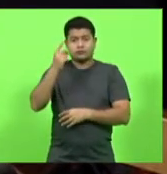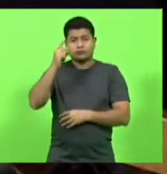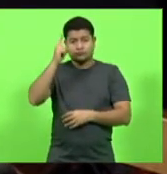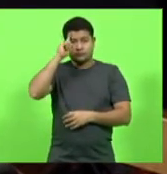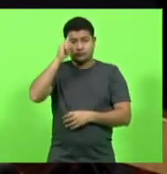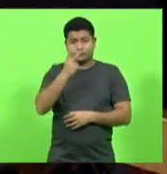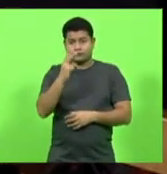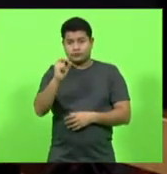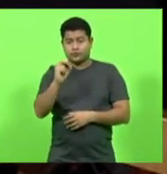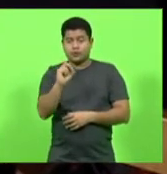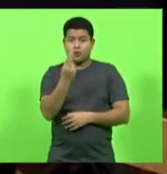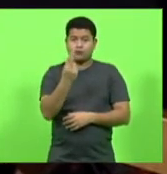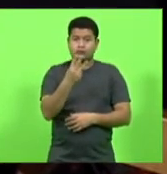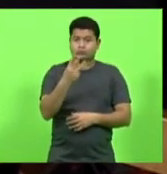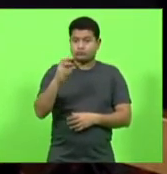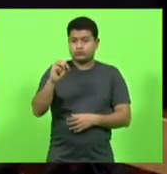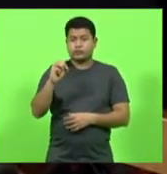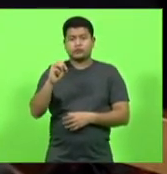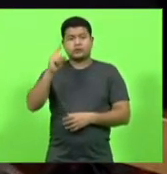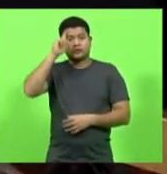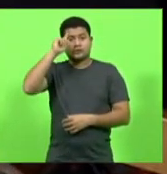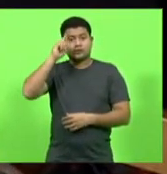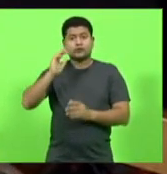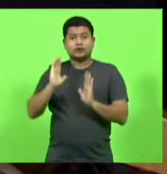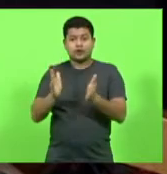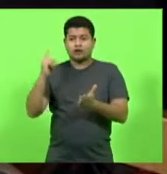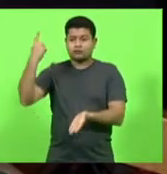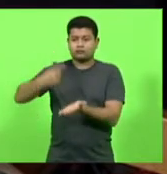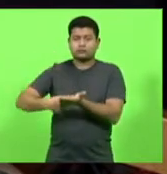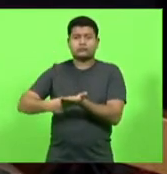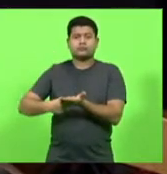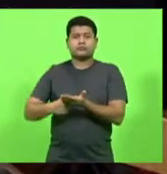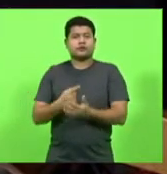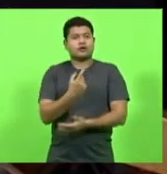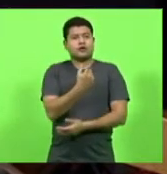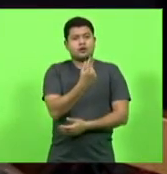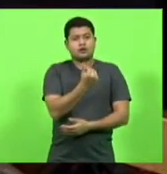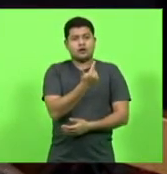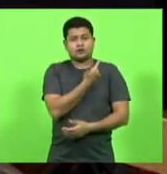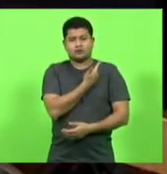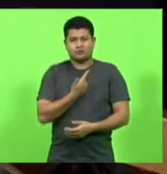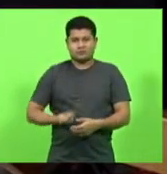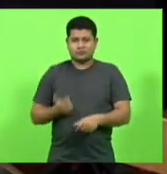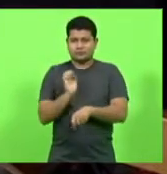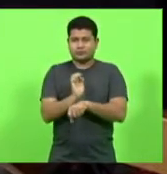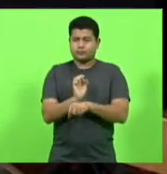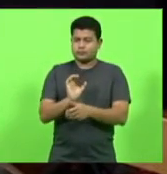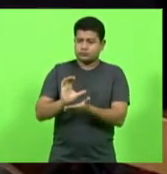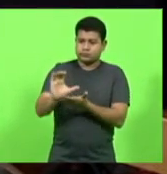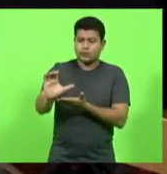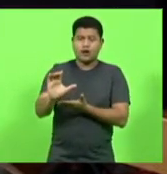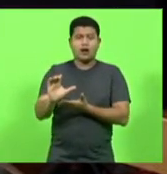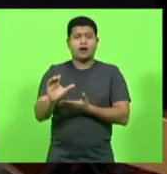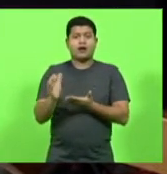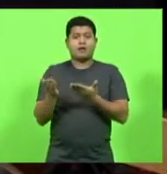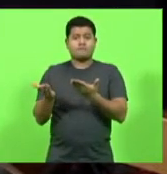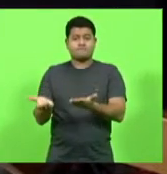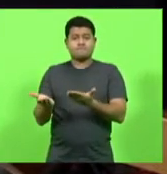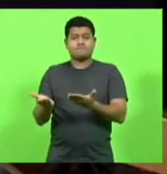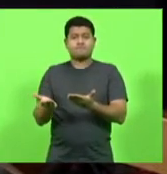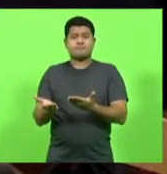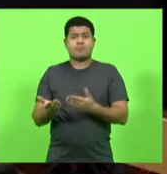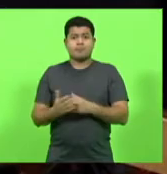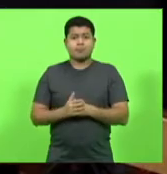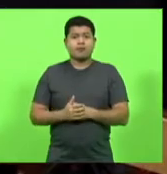acordo feito o convênio e o Estado repassando os recursos, também será um Estado que